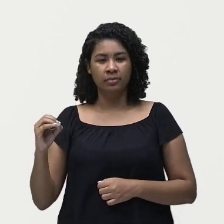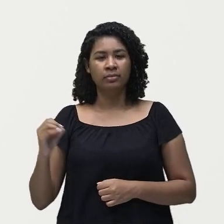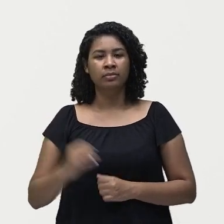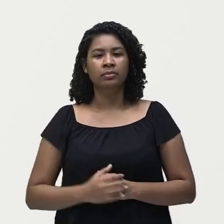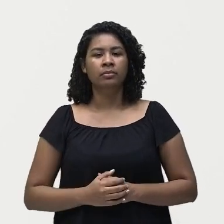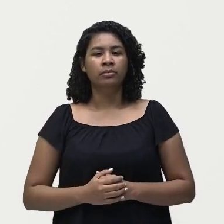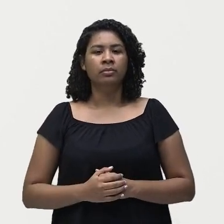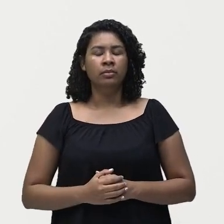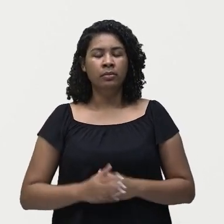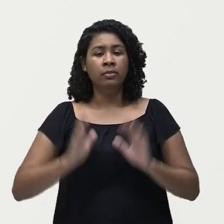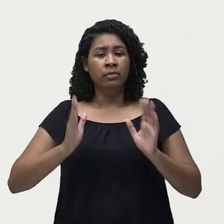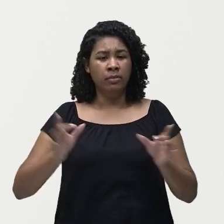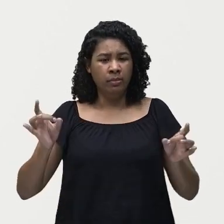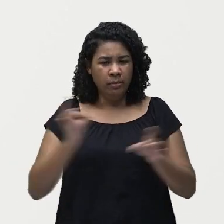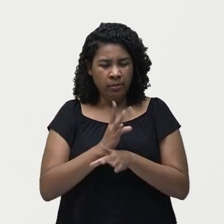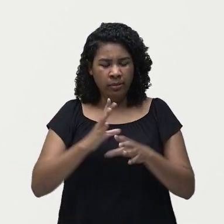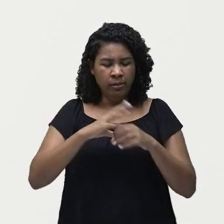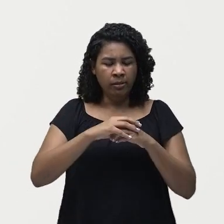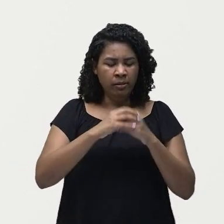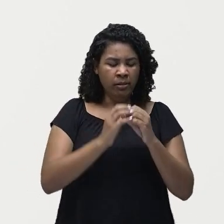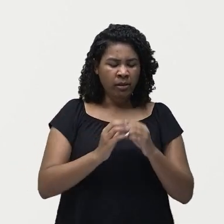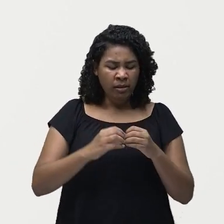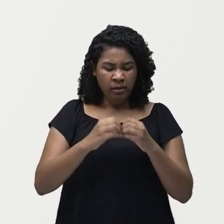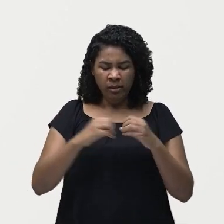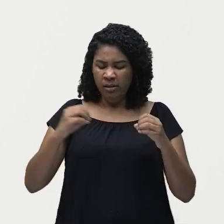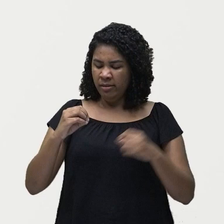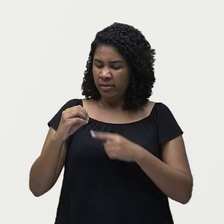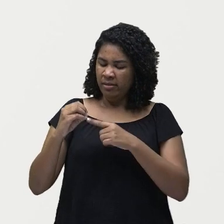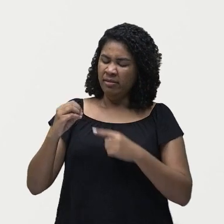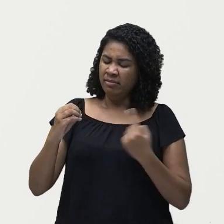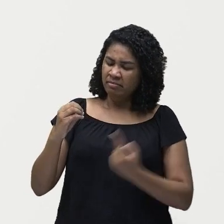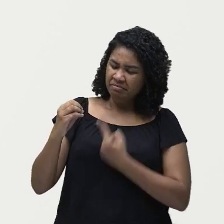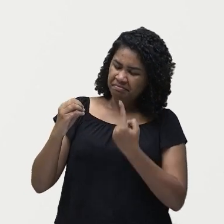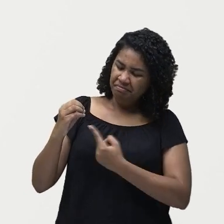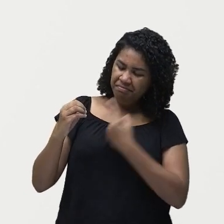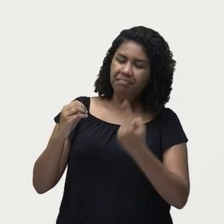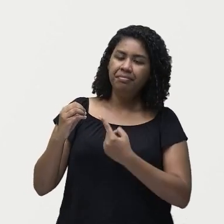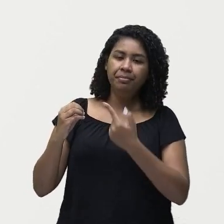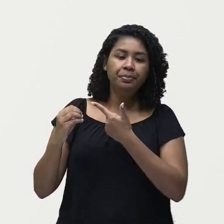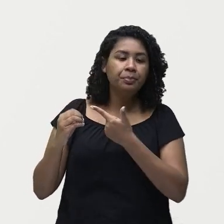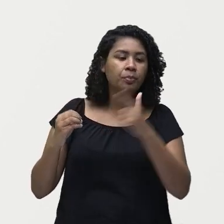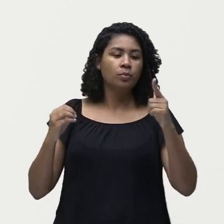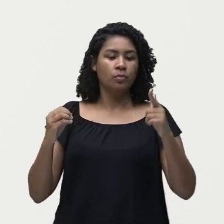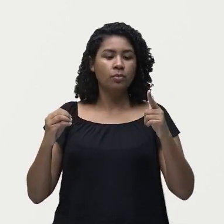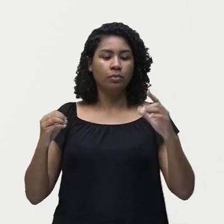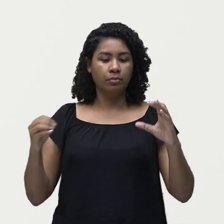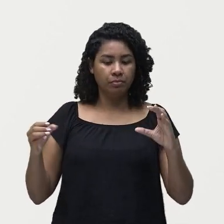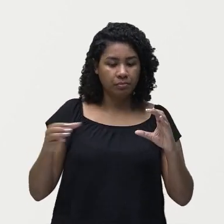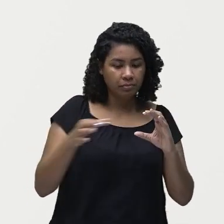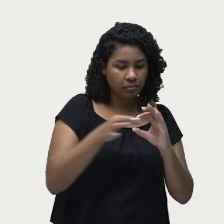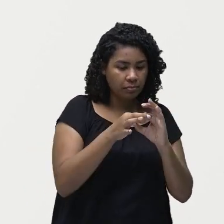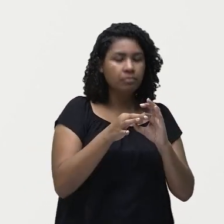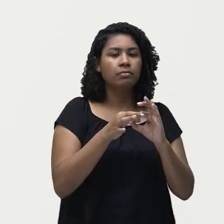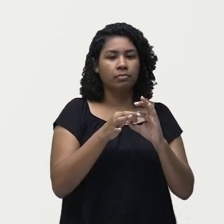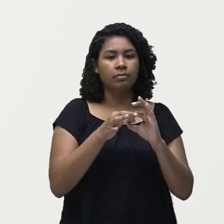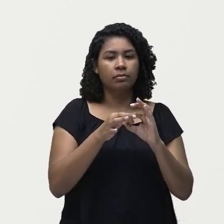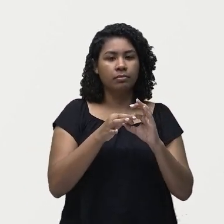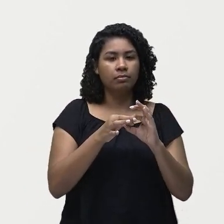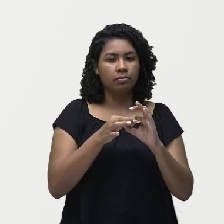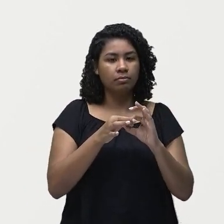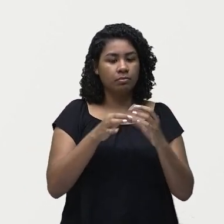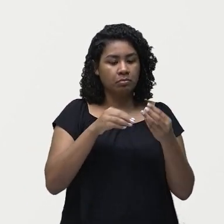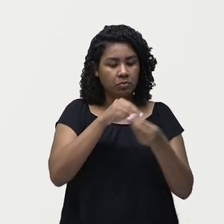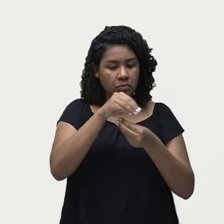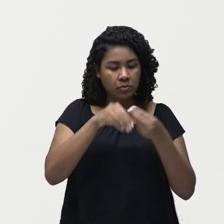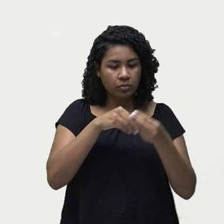uma molécula de oxigênio, esse átomo que estava sozinho se une com uma molécula de oxigênio que tinham 2. Quando ele se